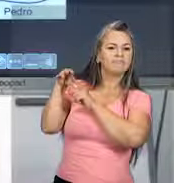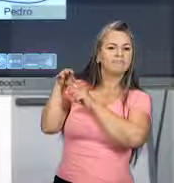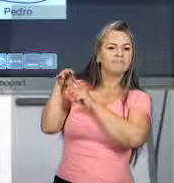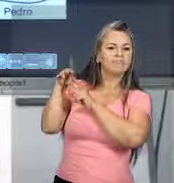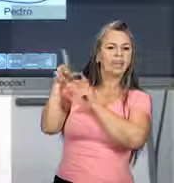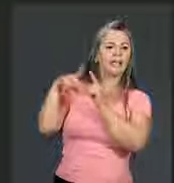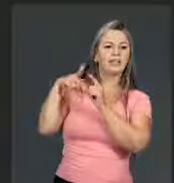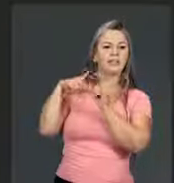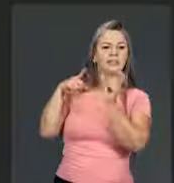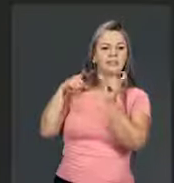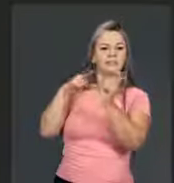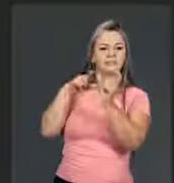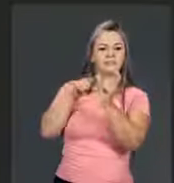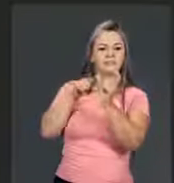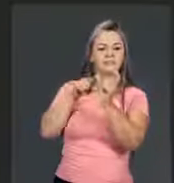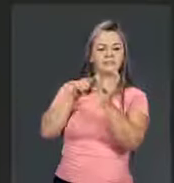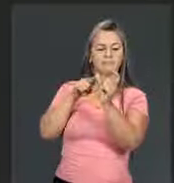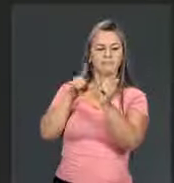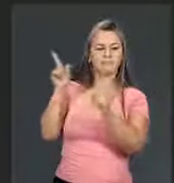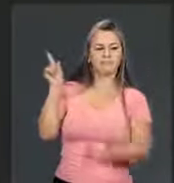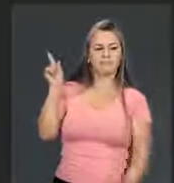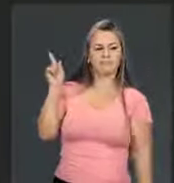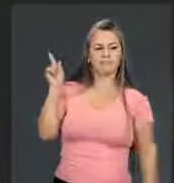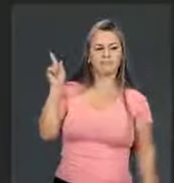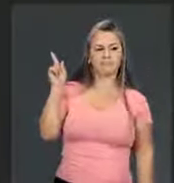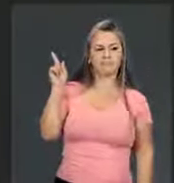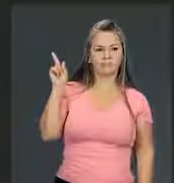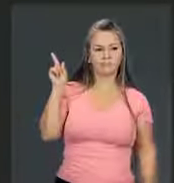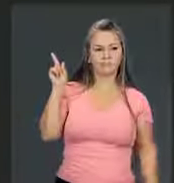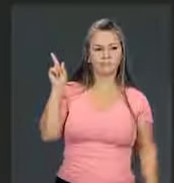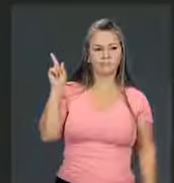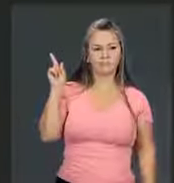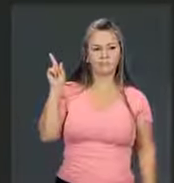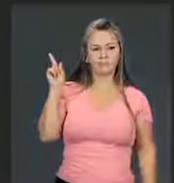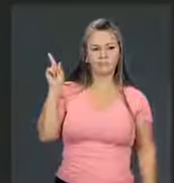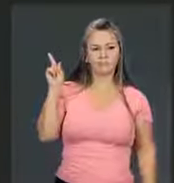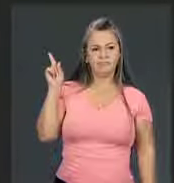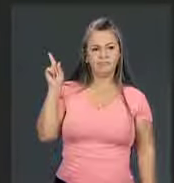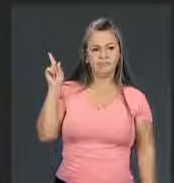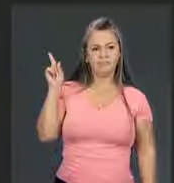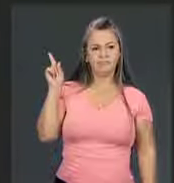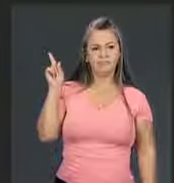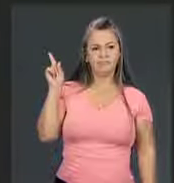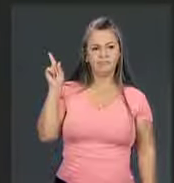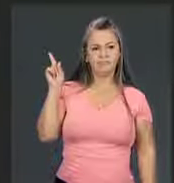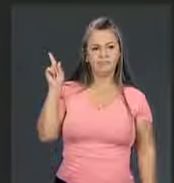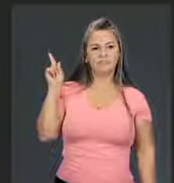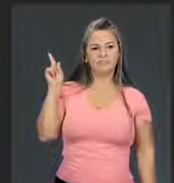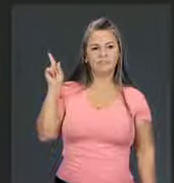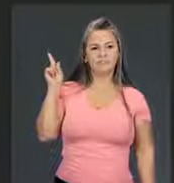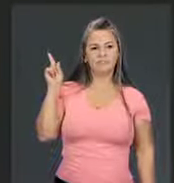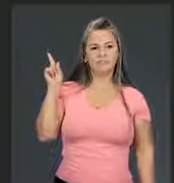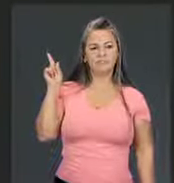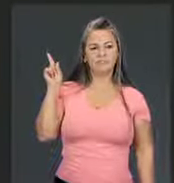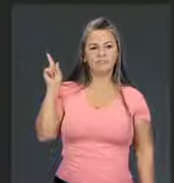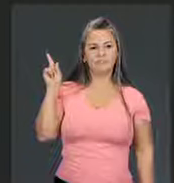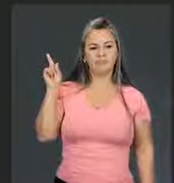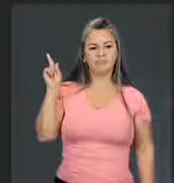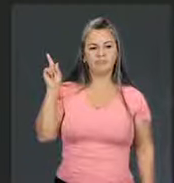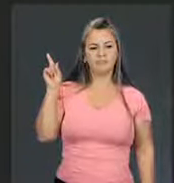representadas pela lateral da lâmpada, esta é uma extremidade, e a